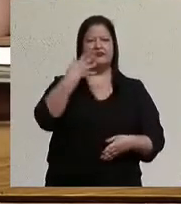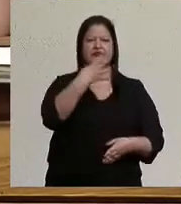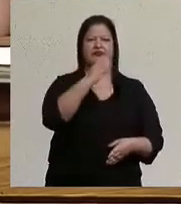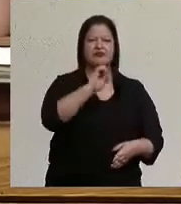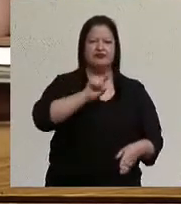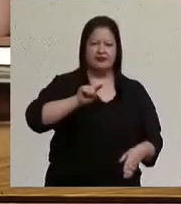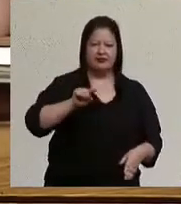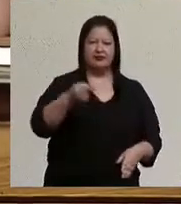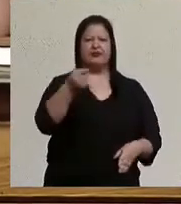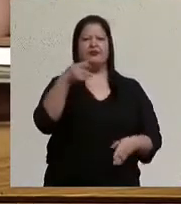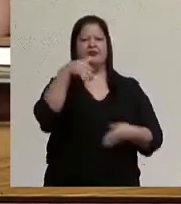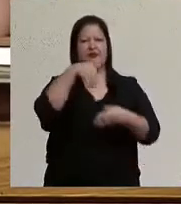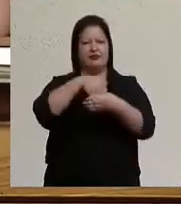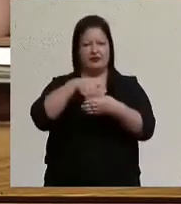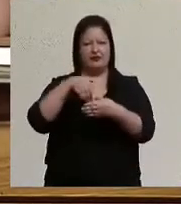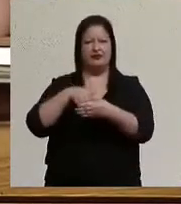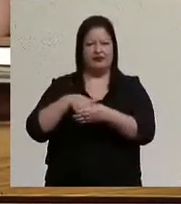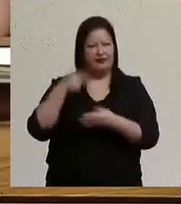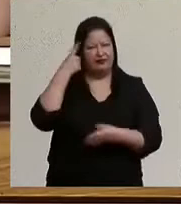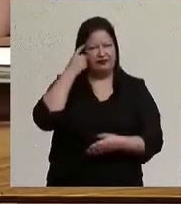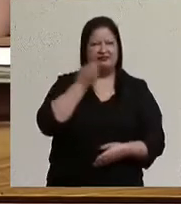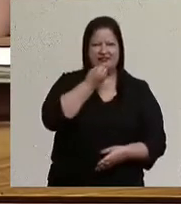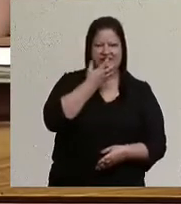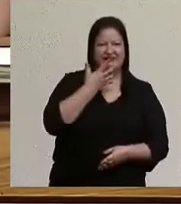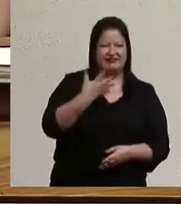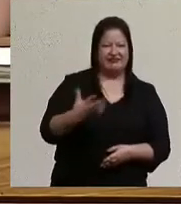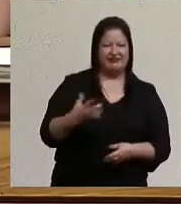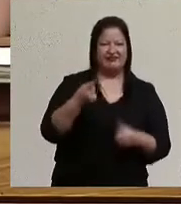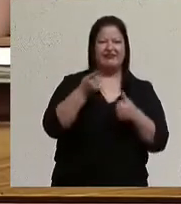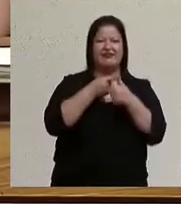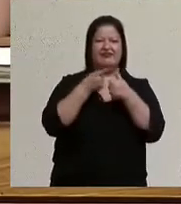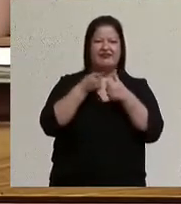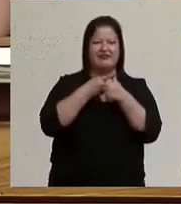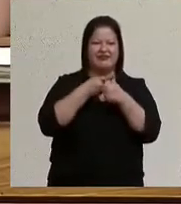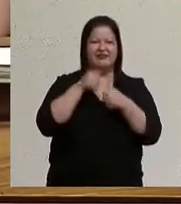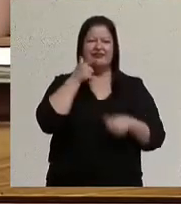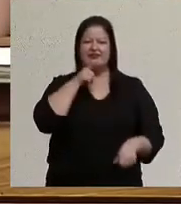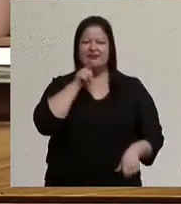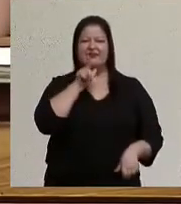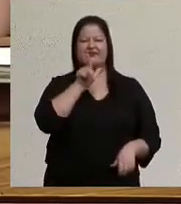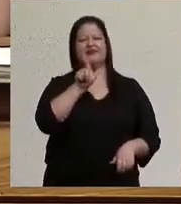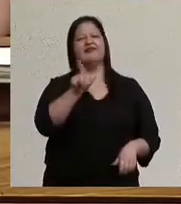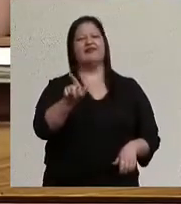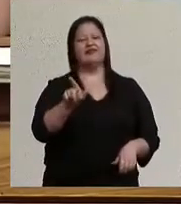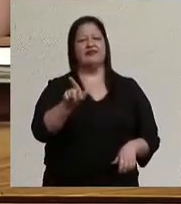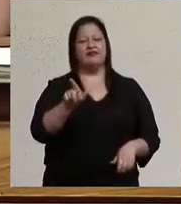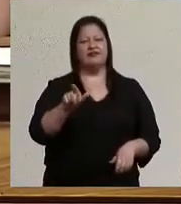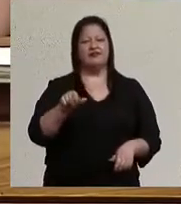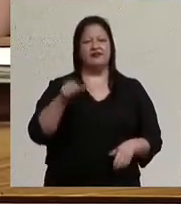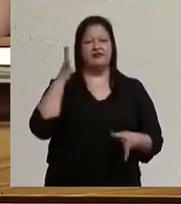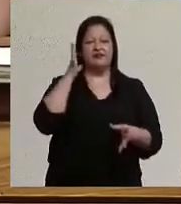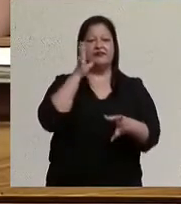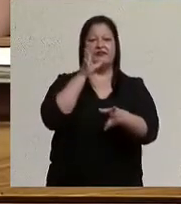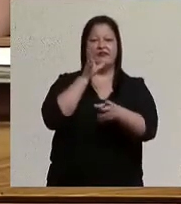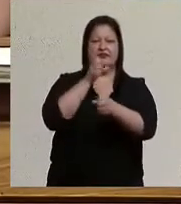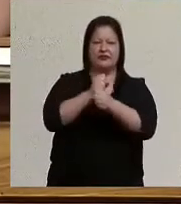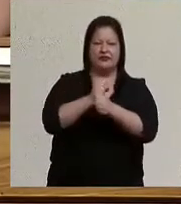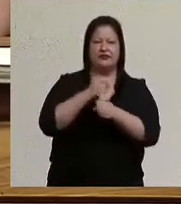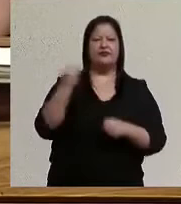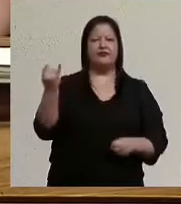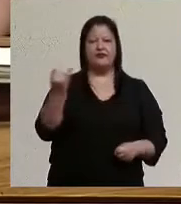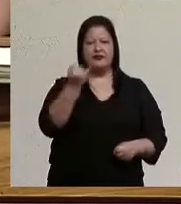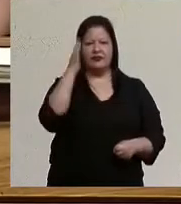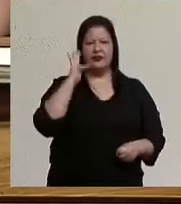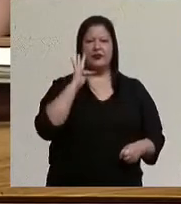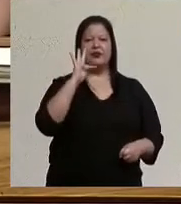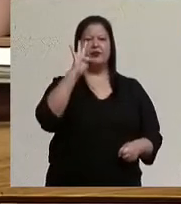40 mil votos não é para qualquer um não rapaz primeiro dado o primeiro passo foi dado e eu tenho certeza que assim